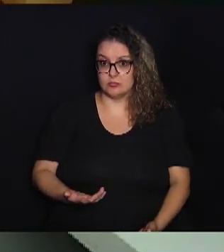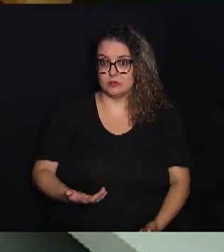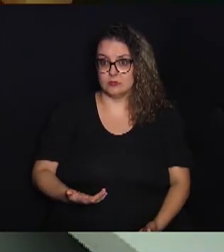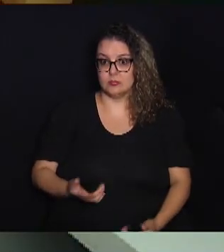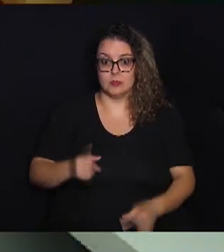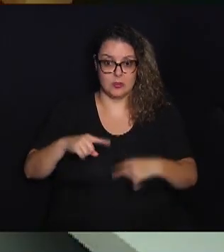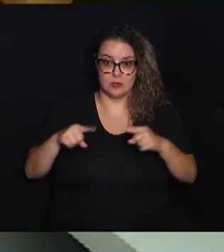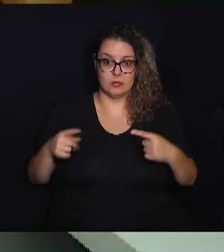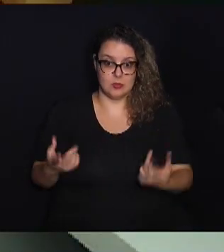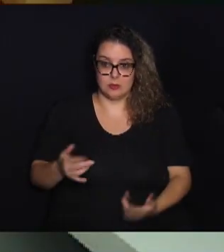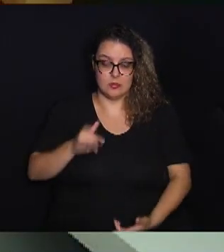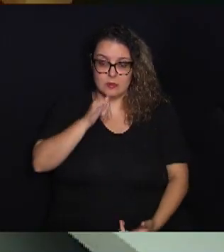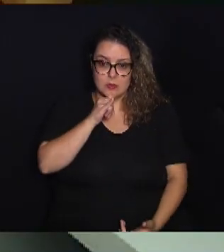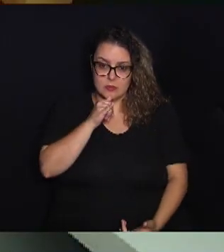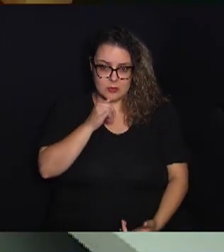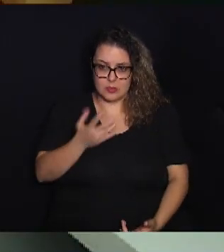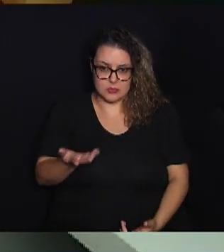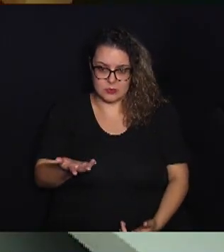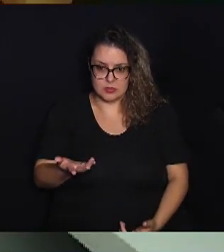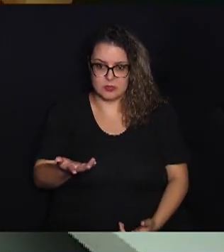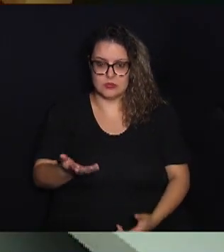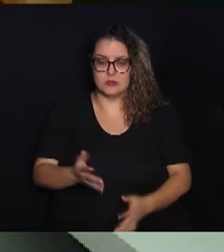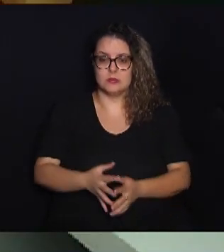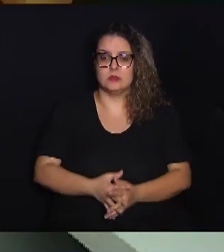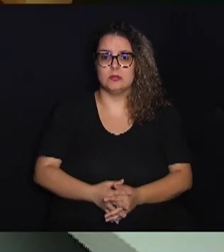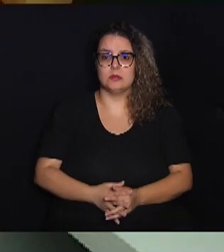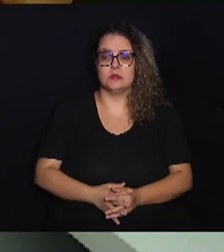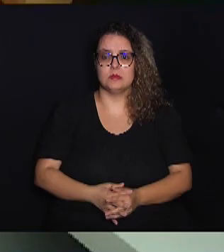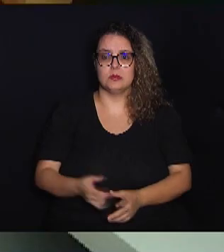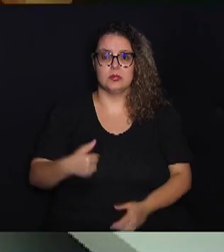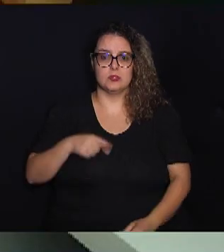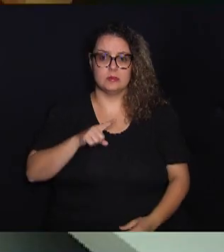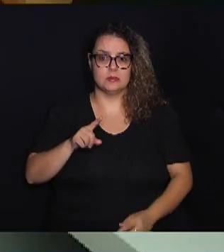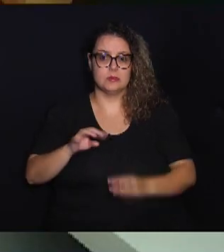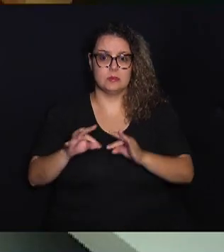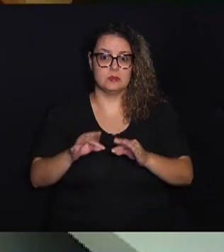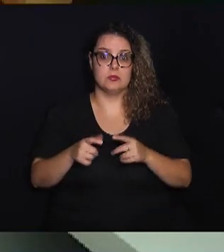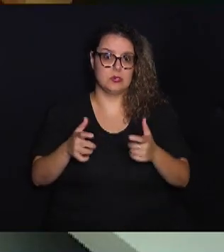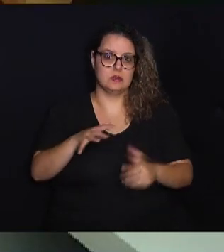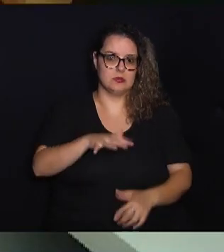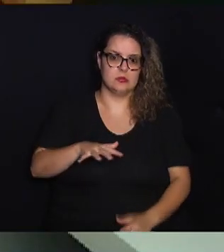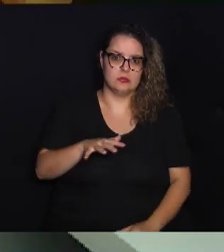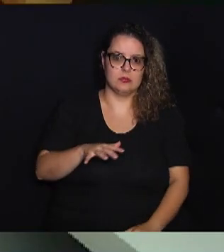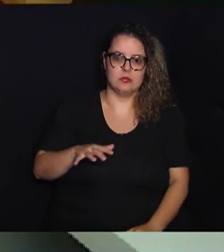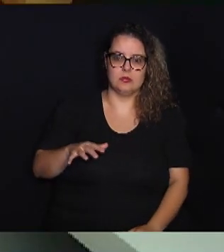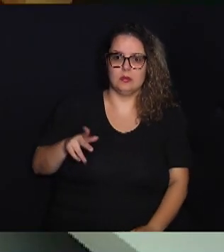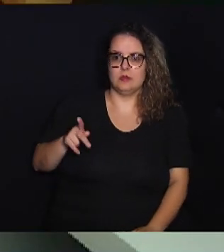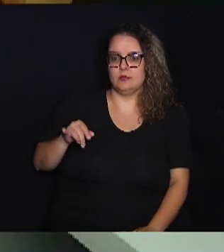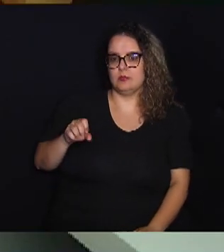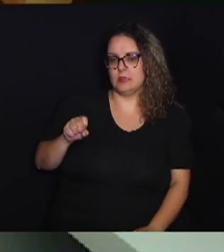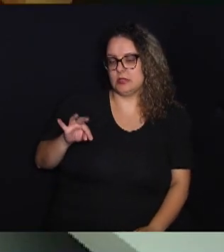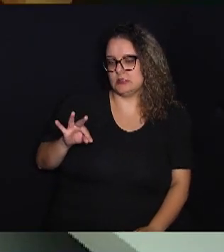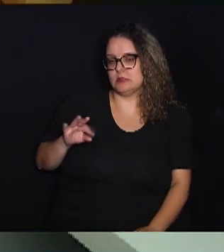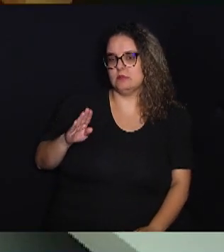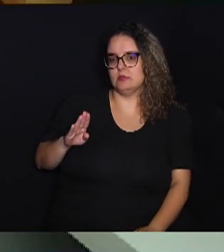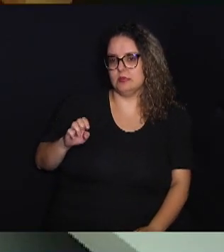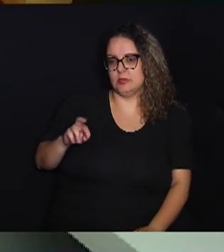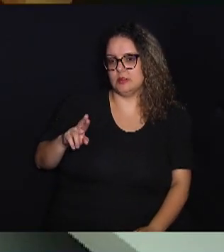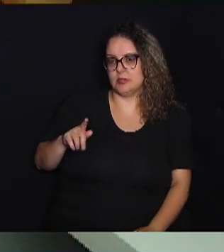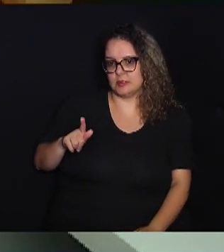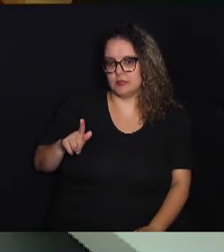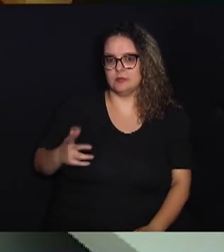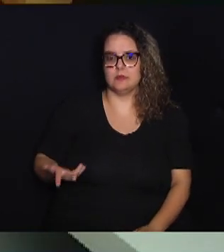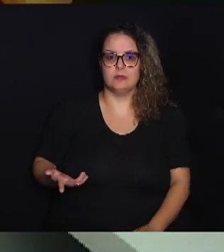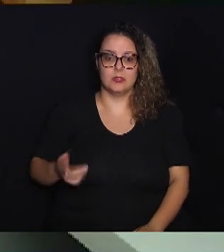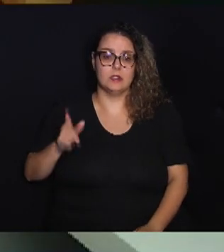mais conhecidas, só para dar um exemplo, né? É um assunto muito técnico, mas tem a escala de Pittsburgh, que é uma escala de qualidade do sono.